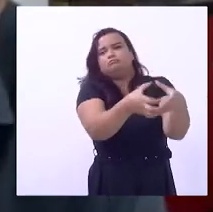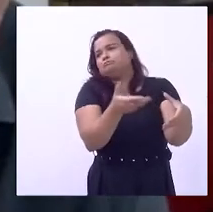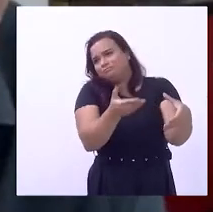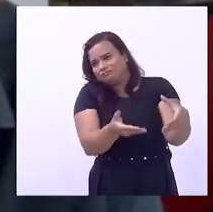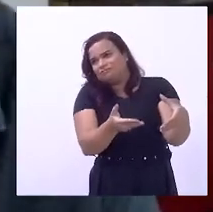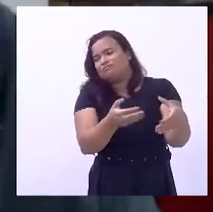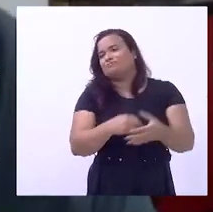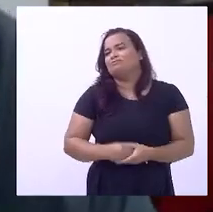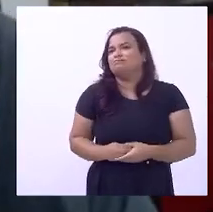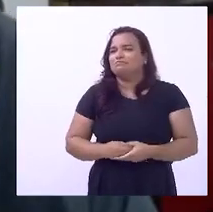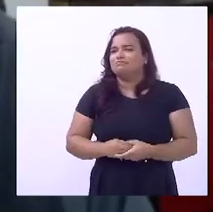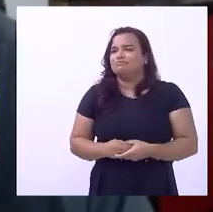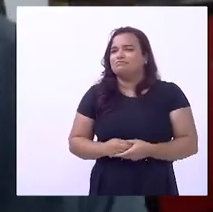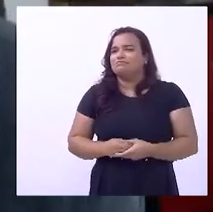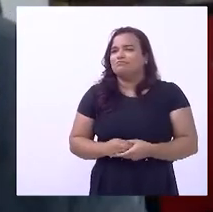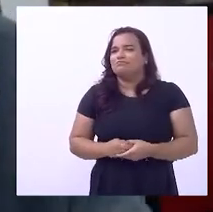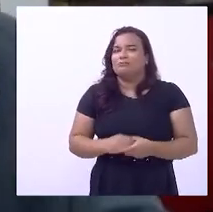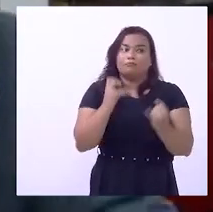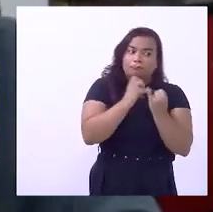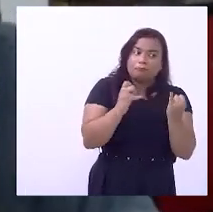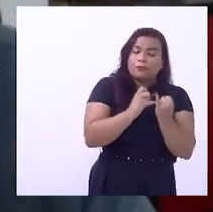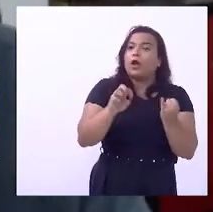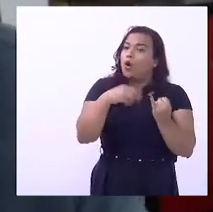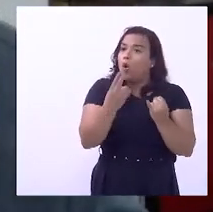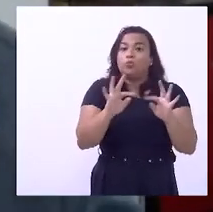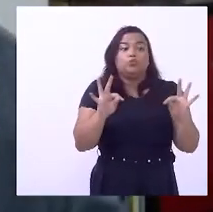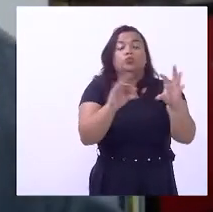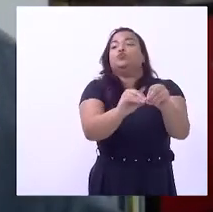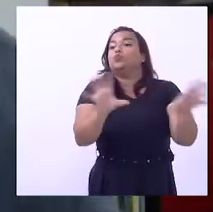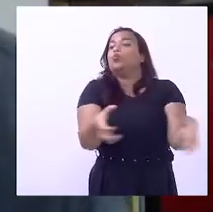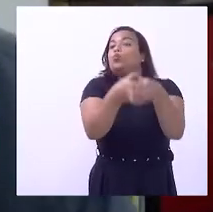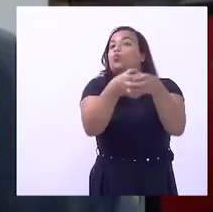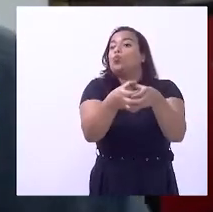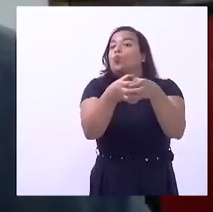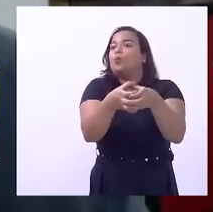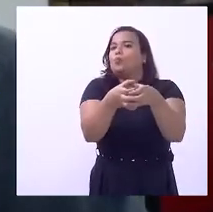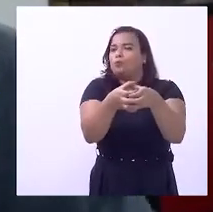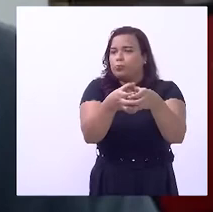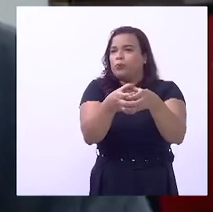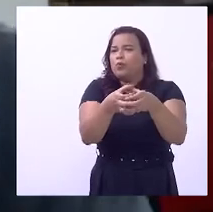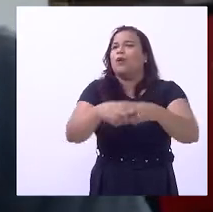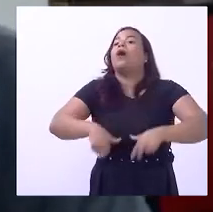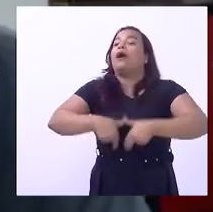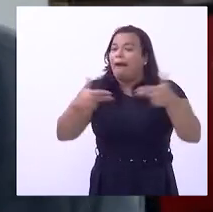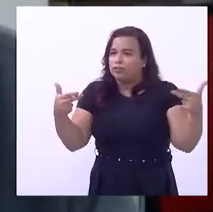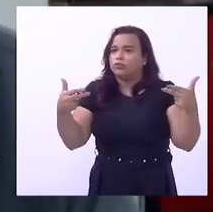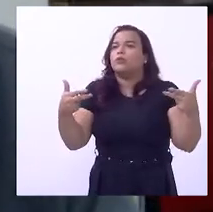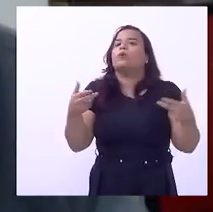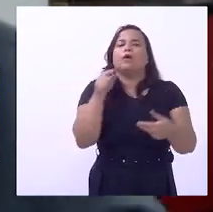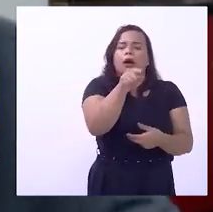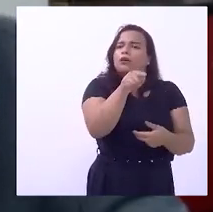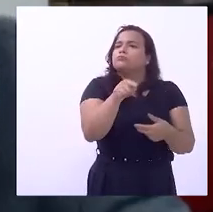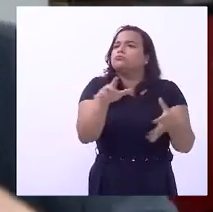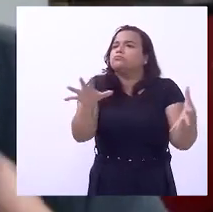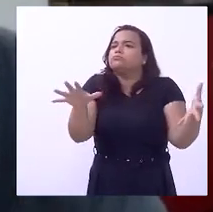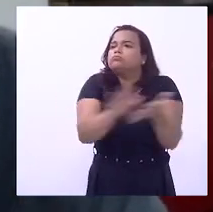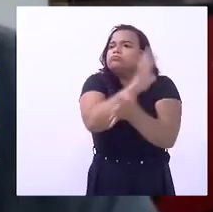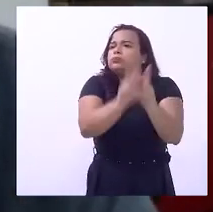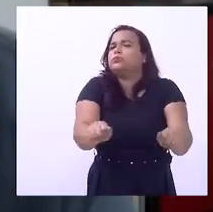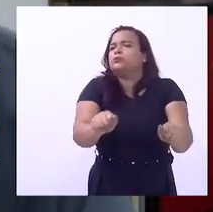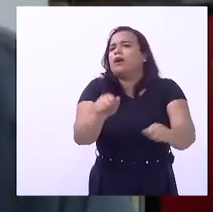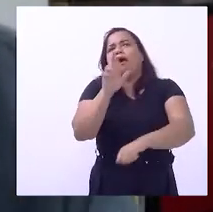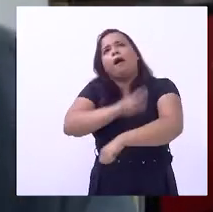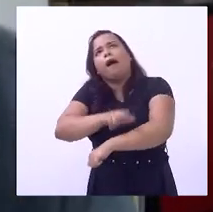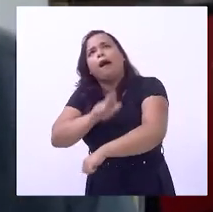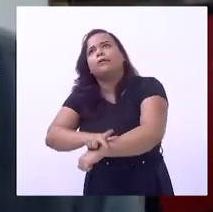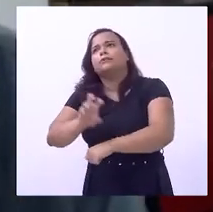parcial ou total, eliminando um grupo étnico, né? Um grupo étnico, né? Um grupo racial